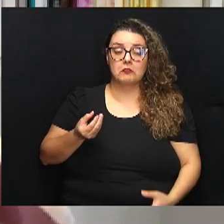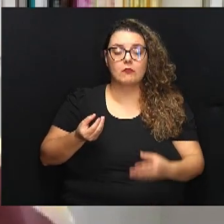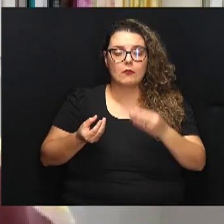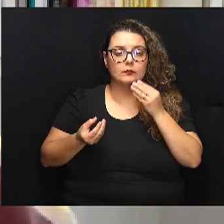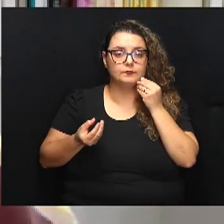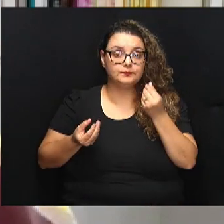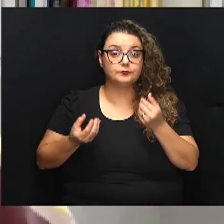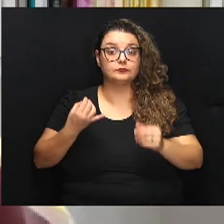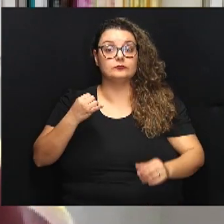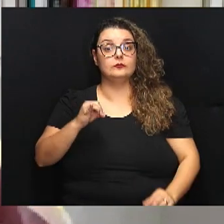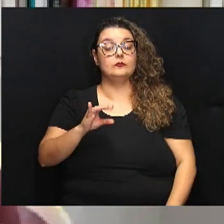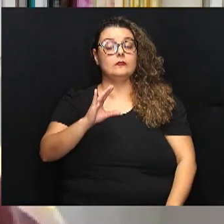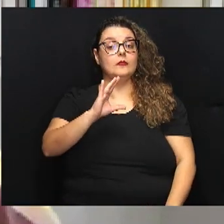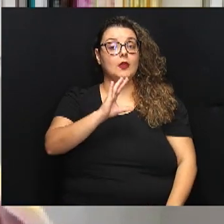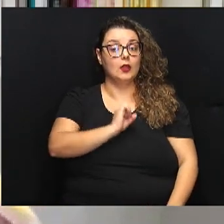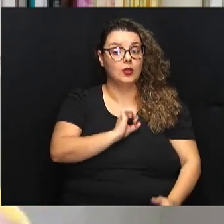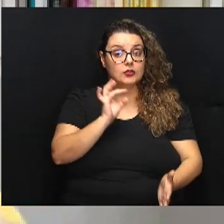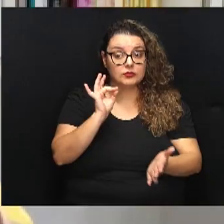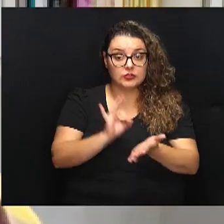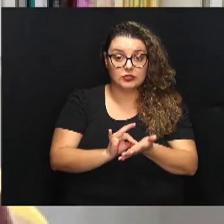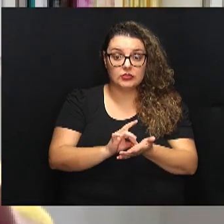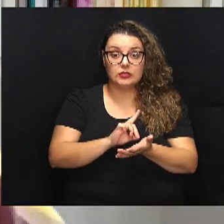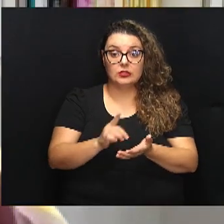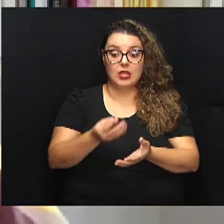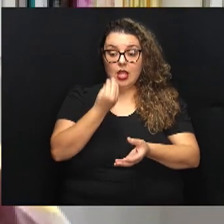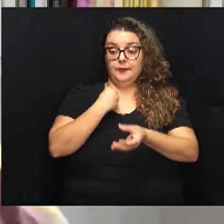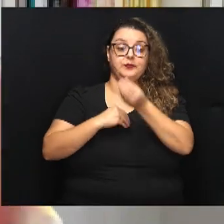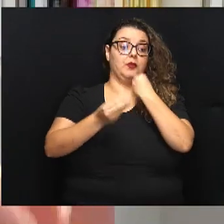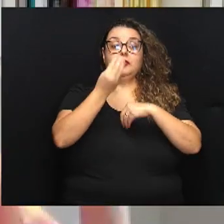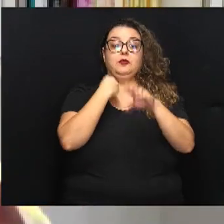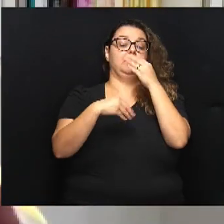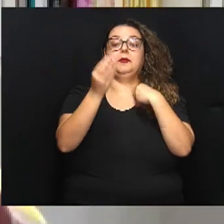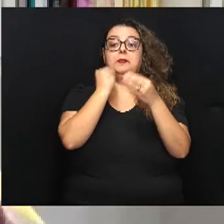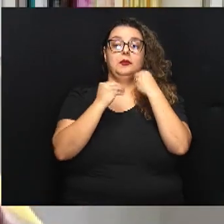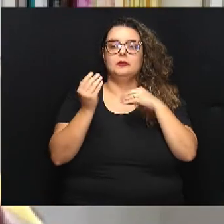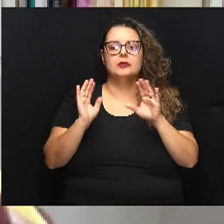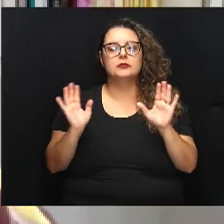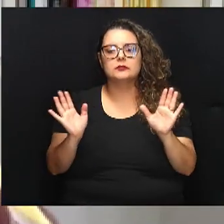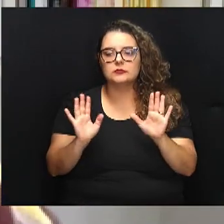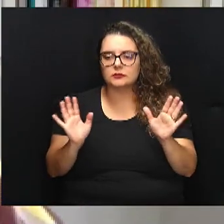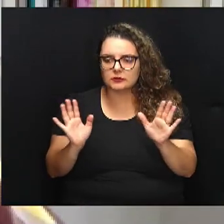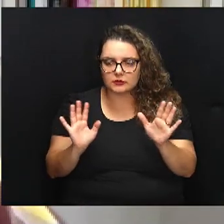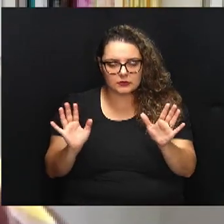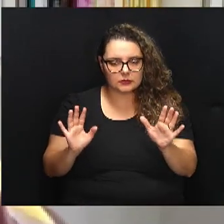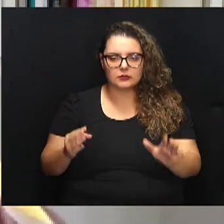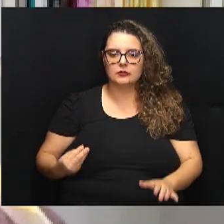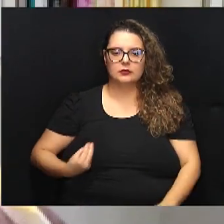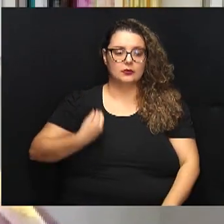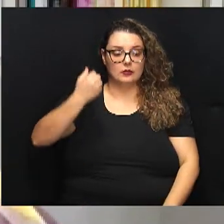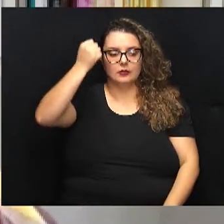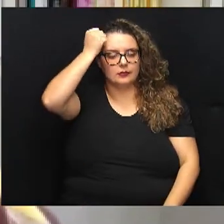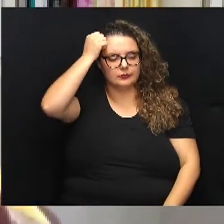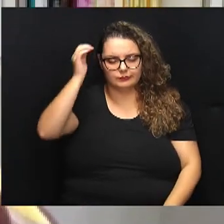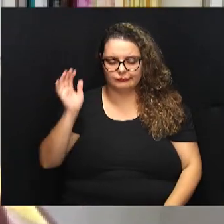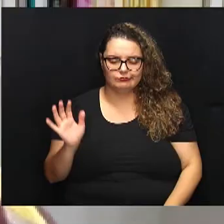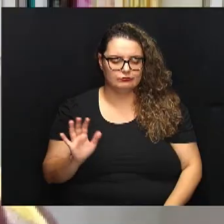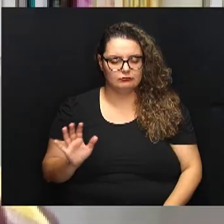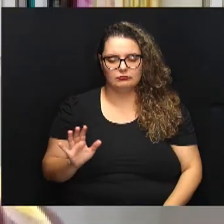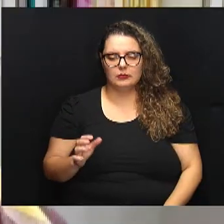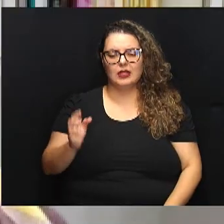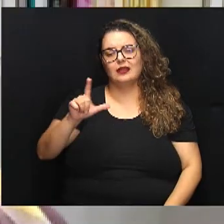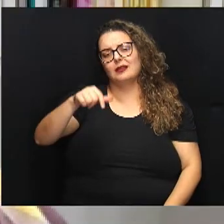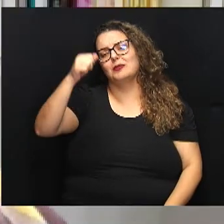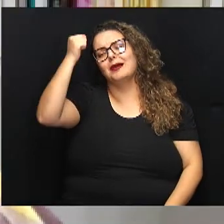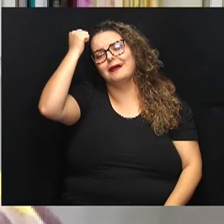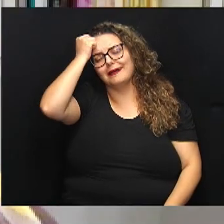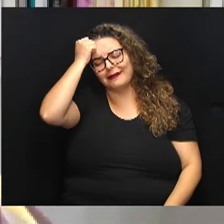realmente gosta, né? Não precisa engolir de uma vez, não precisa também viver com culpa e com